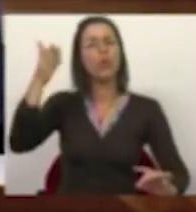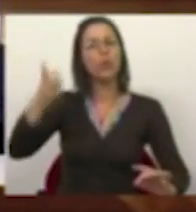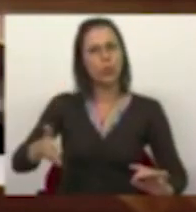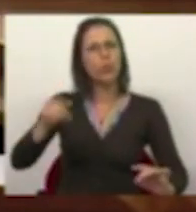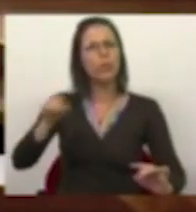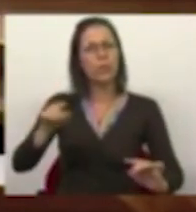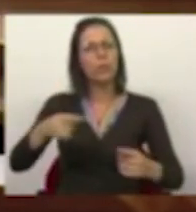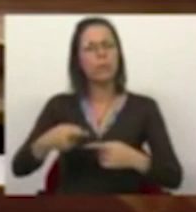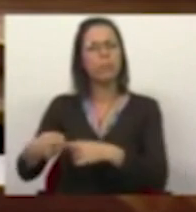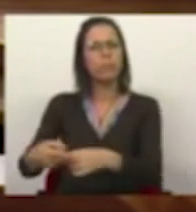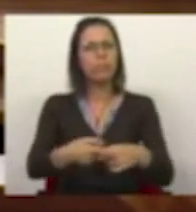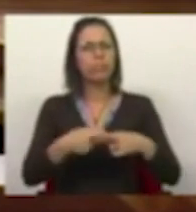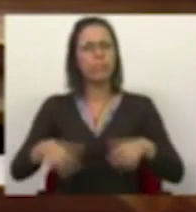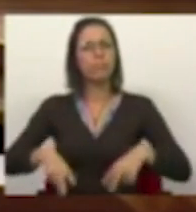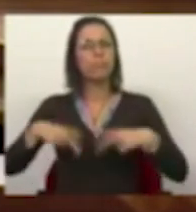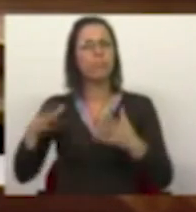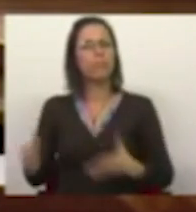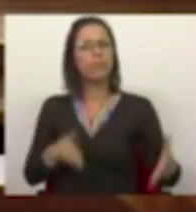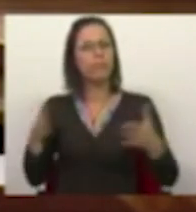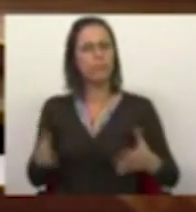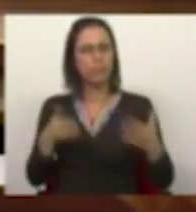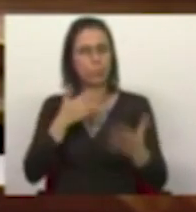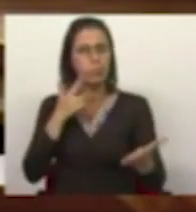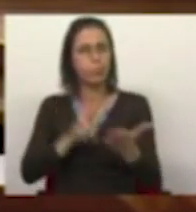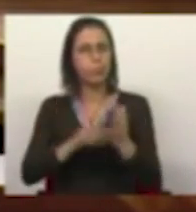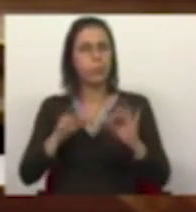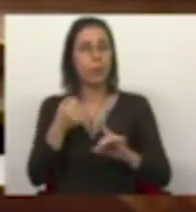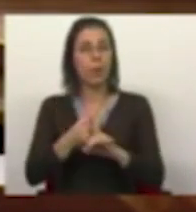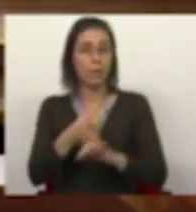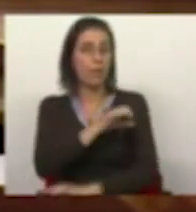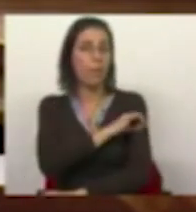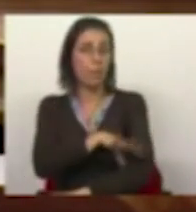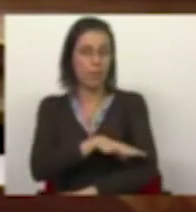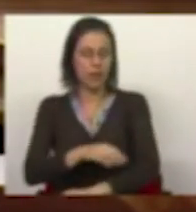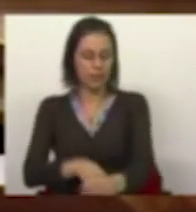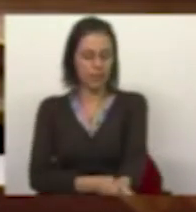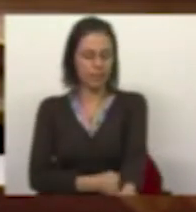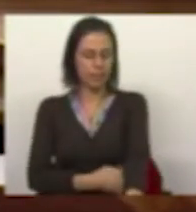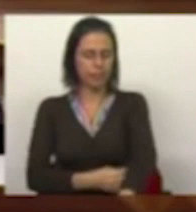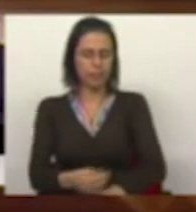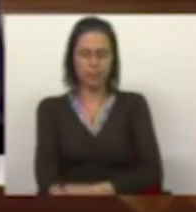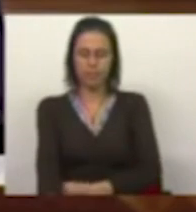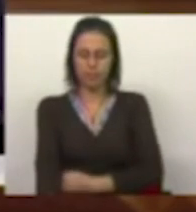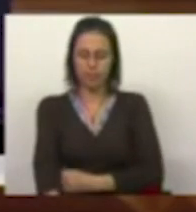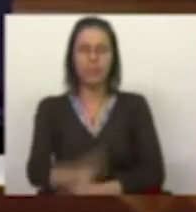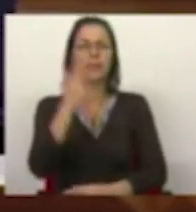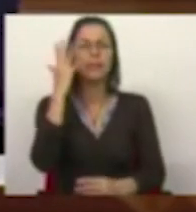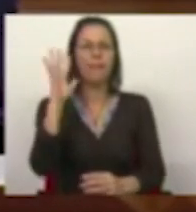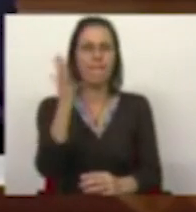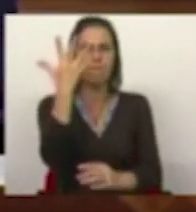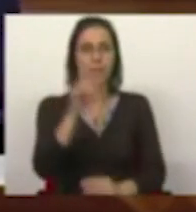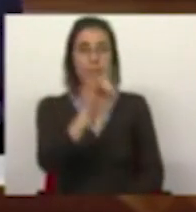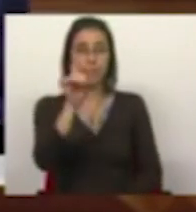justiça, na distribuição da riqueza produzida e do verdadeiro combate à pobreza. Passemos a 5 questões